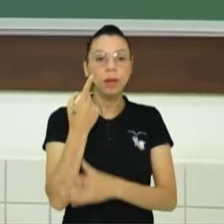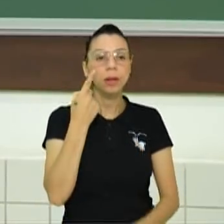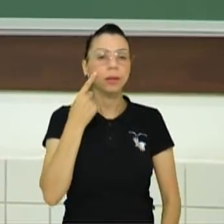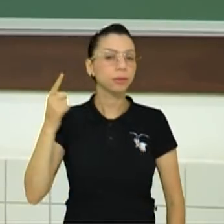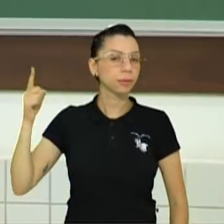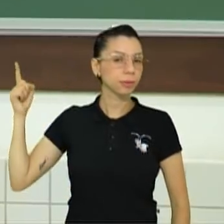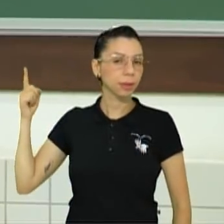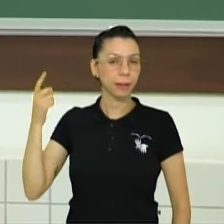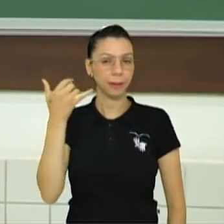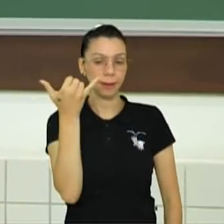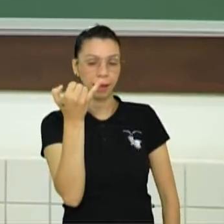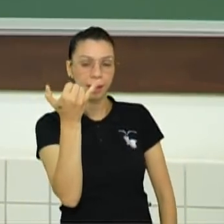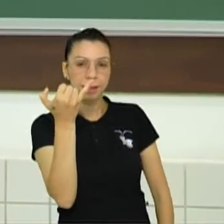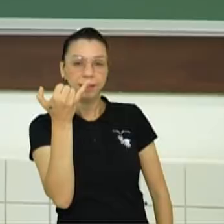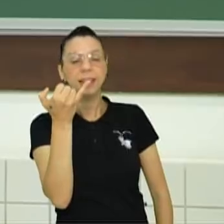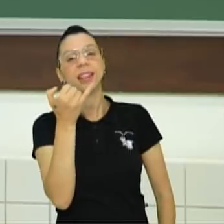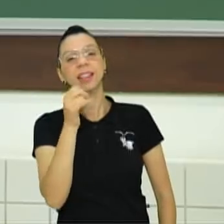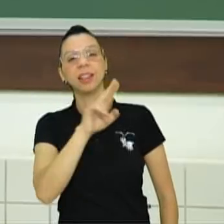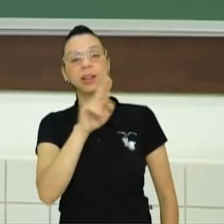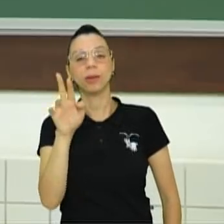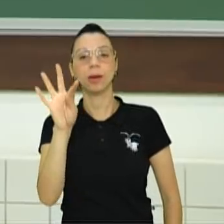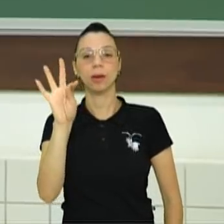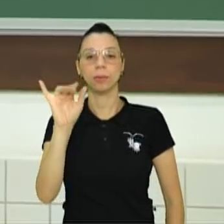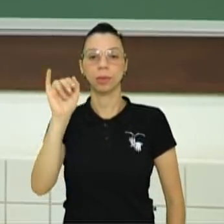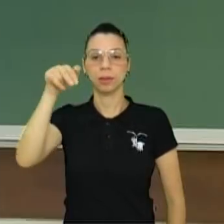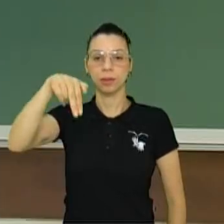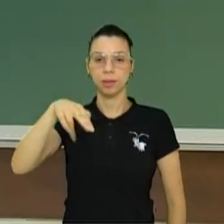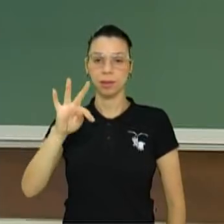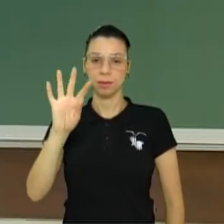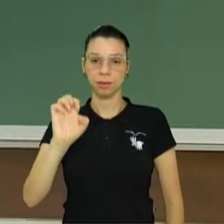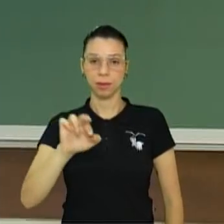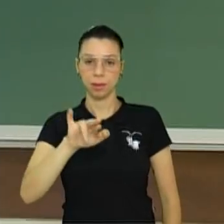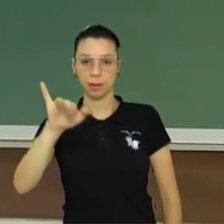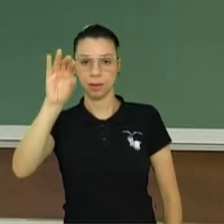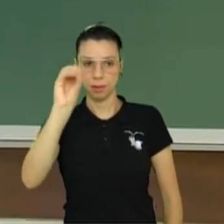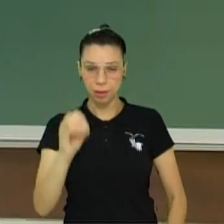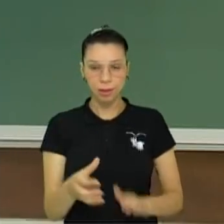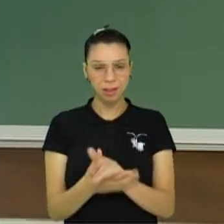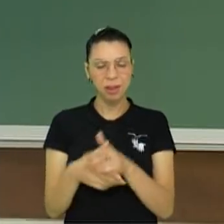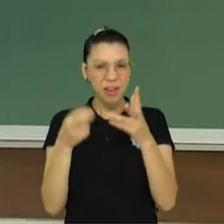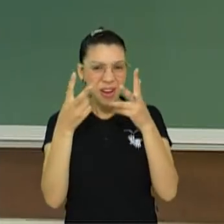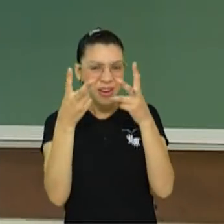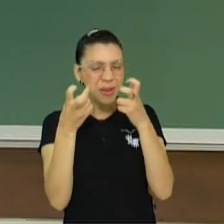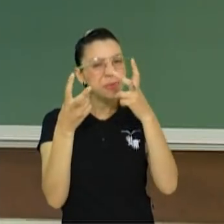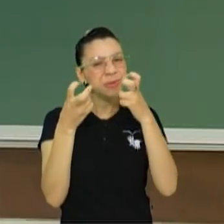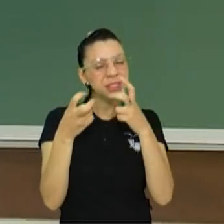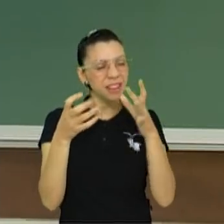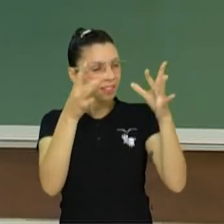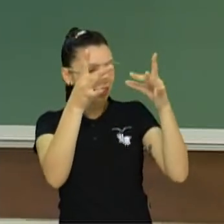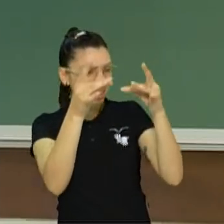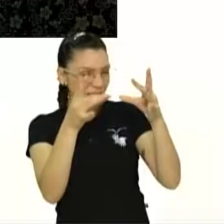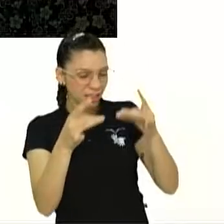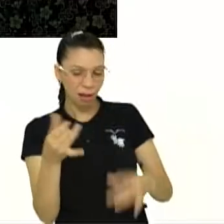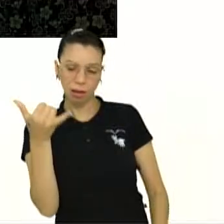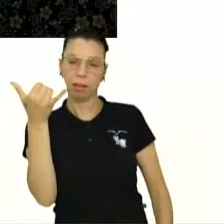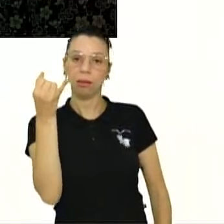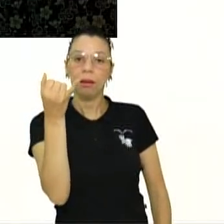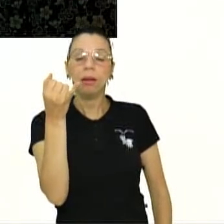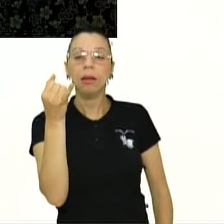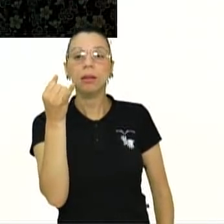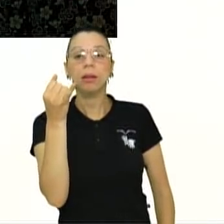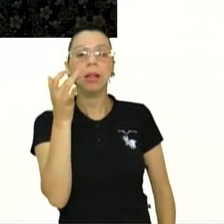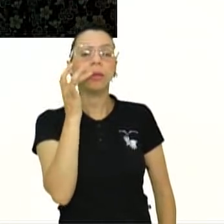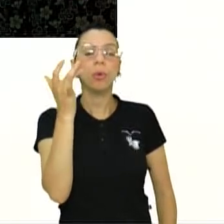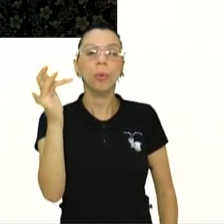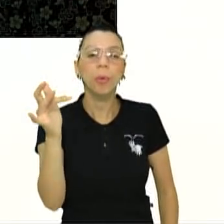que é um tinteiro, tá? Observem esses detalhes da caneta em dourado, verde. Isso é